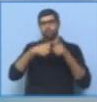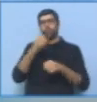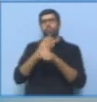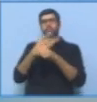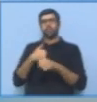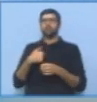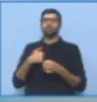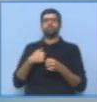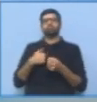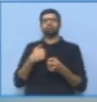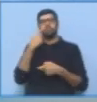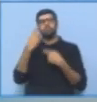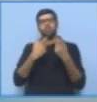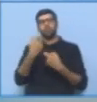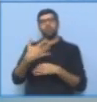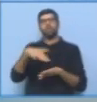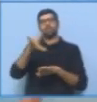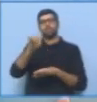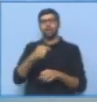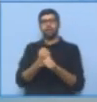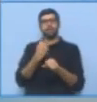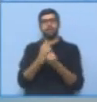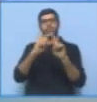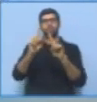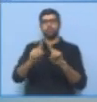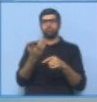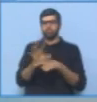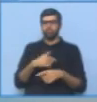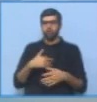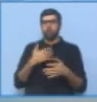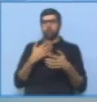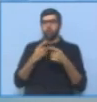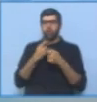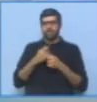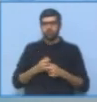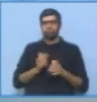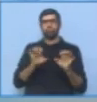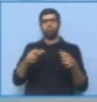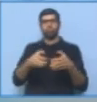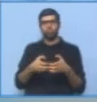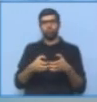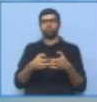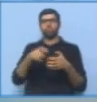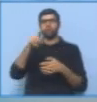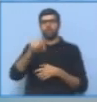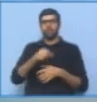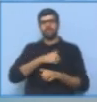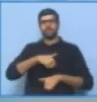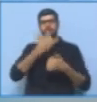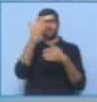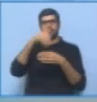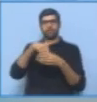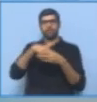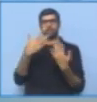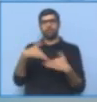procuram e também para muitas das atividades, quer das orações de grupos da própria cidade,